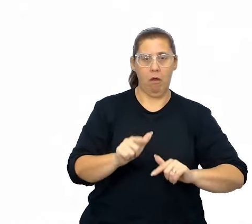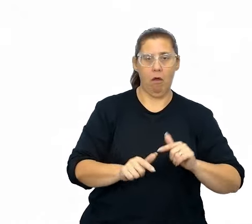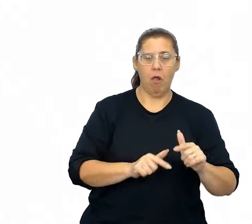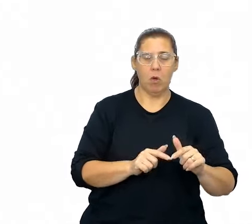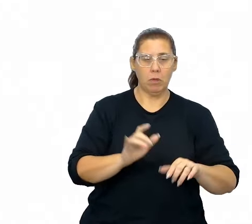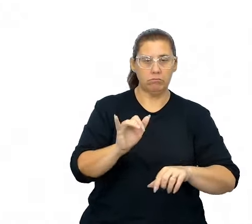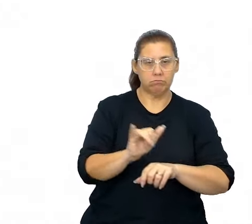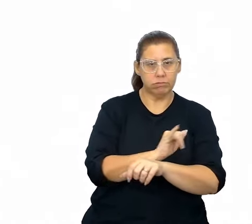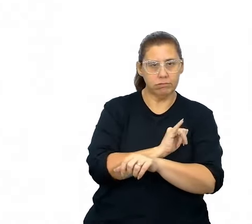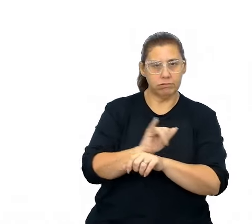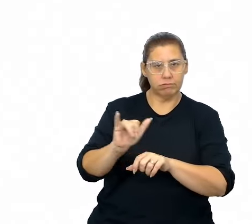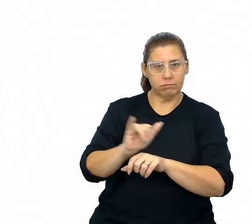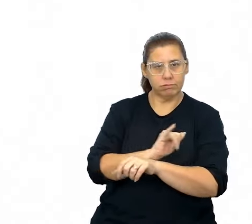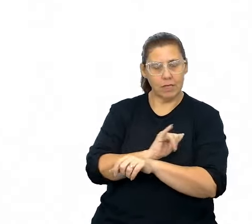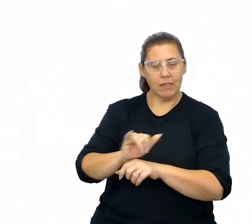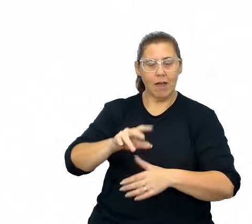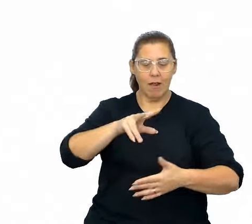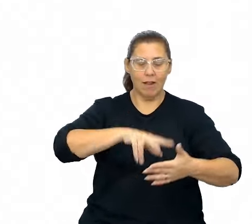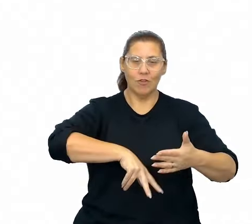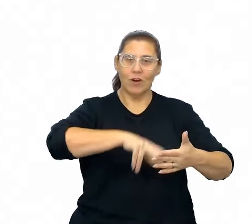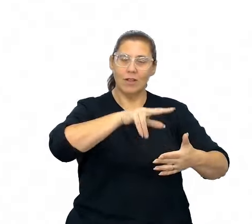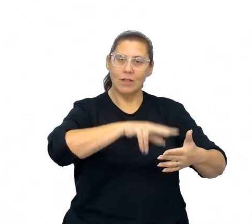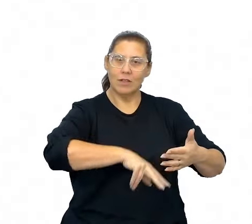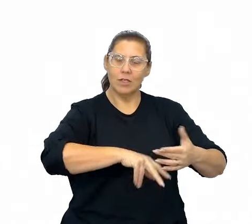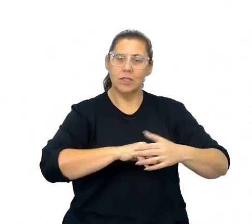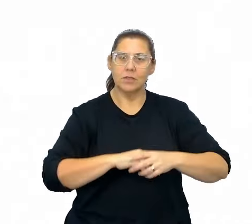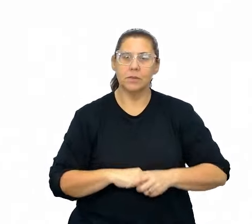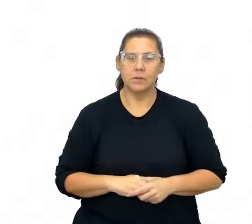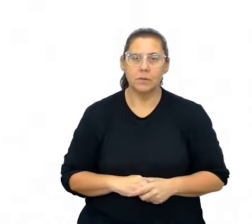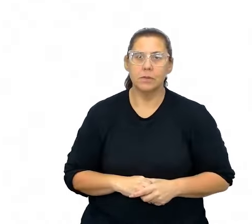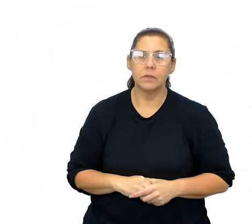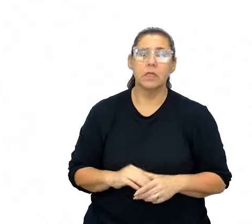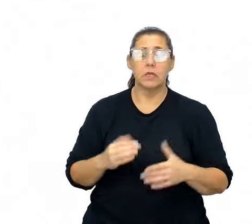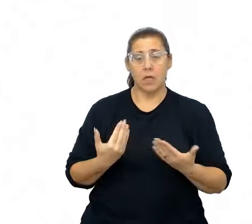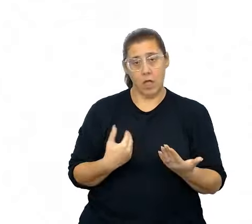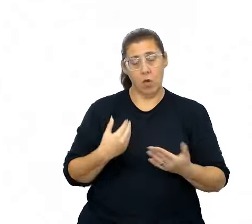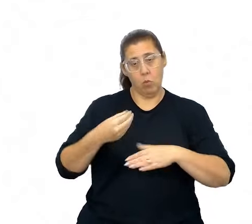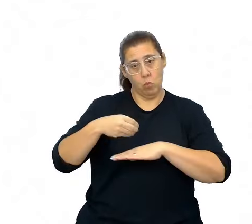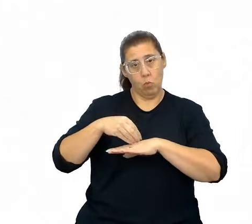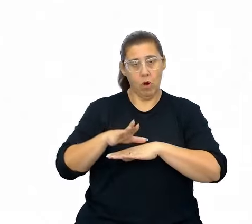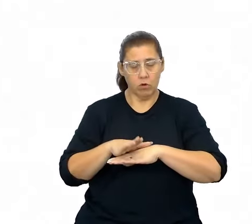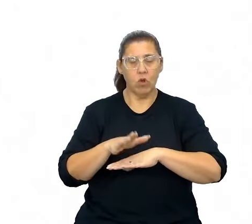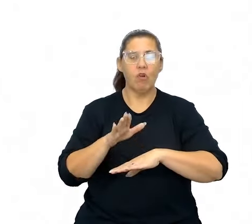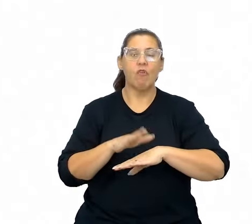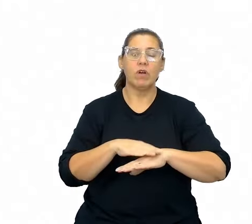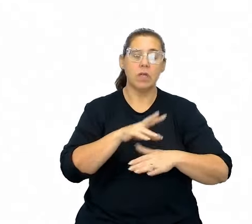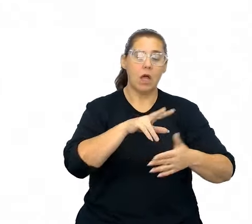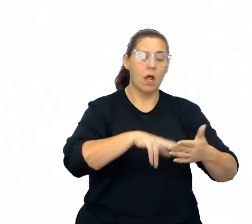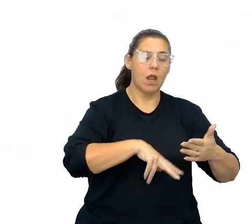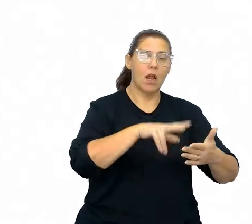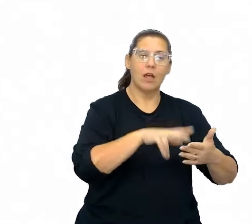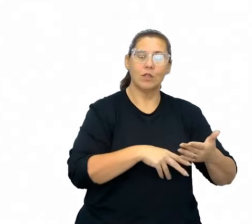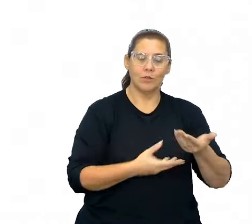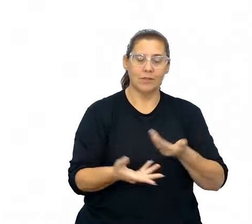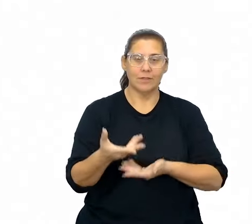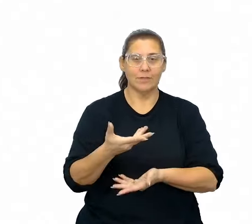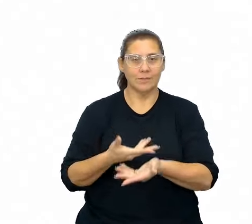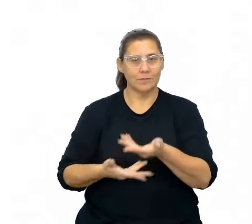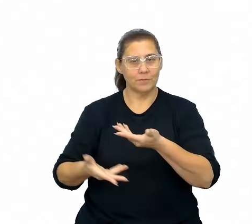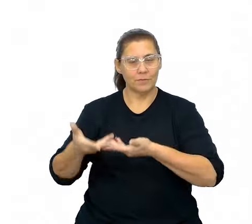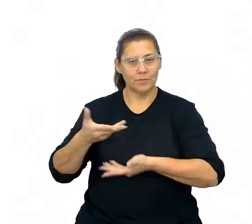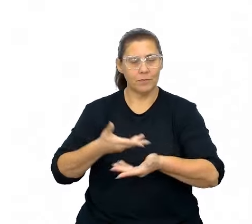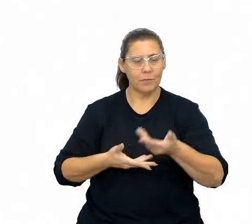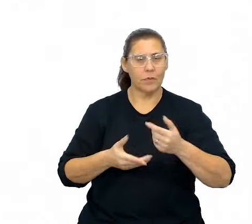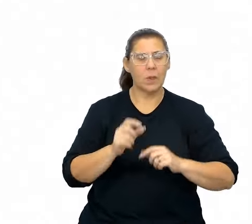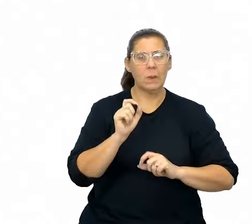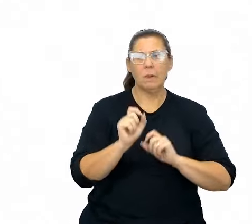as estratégias de leitura. E por isso eu recomendo que se faça a leitura colaborativa.